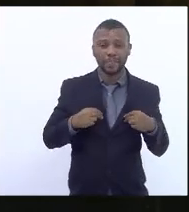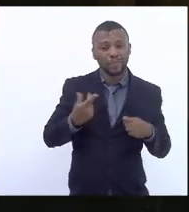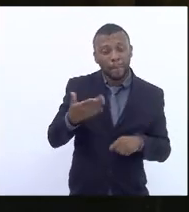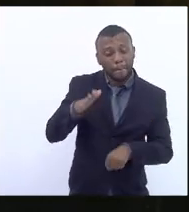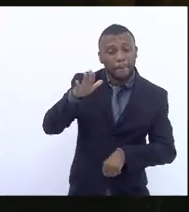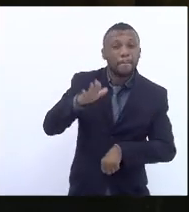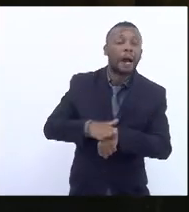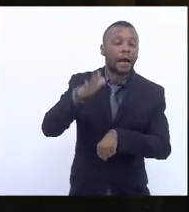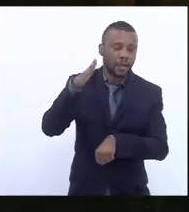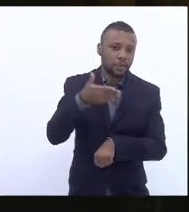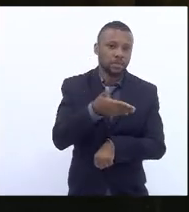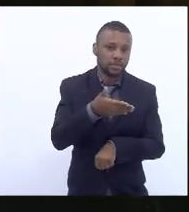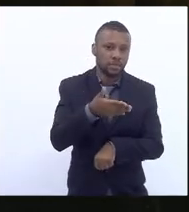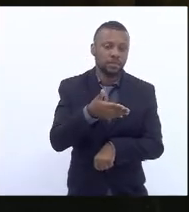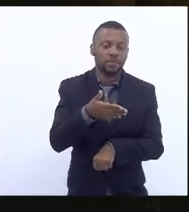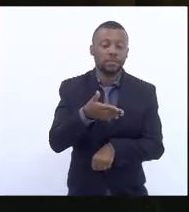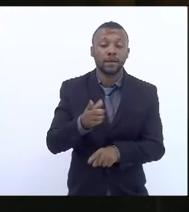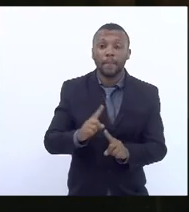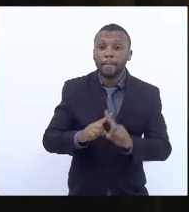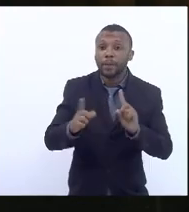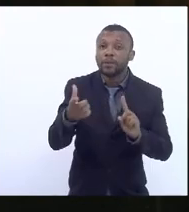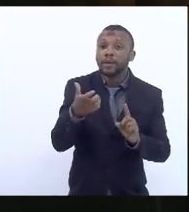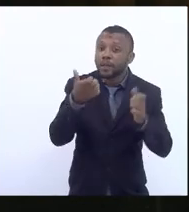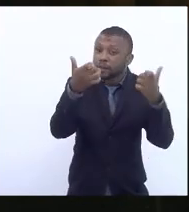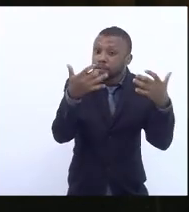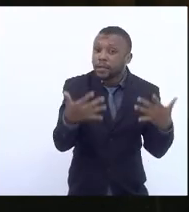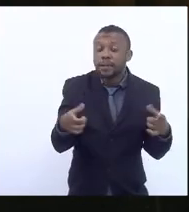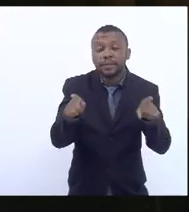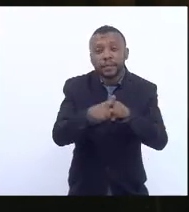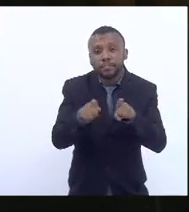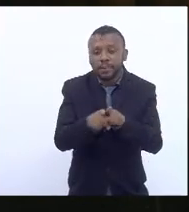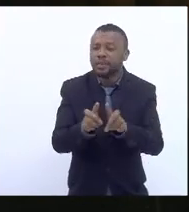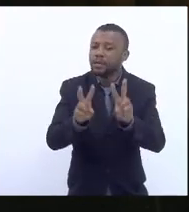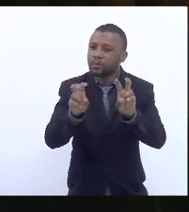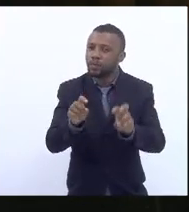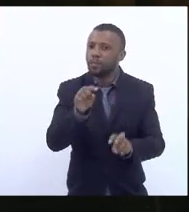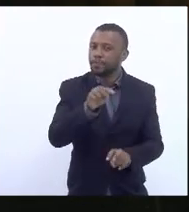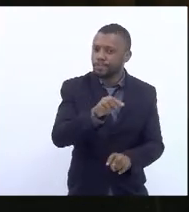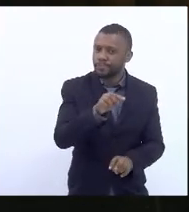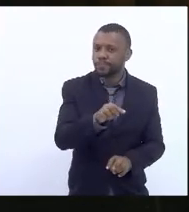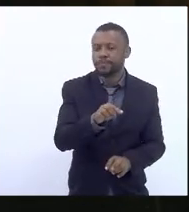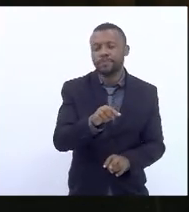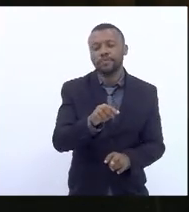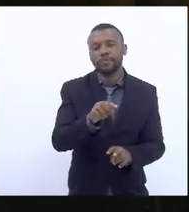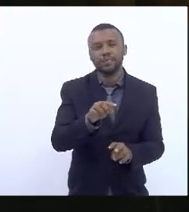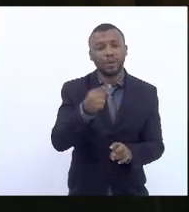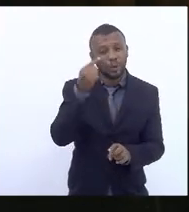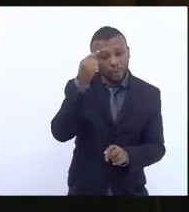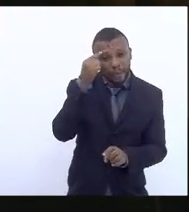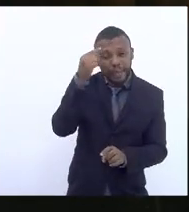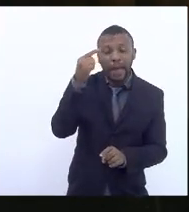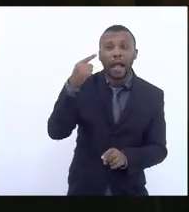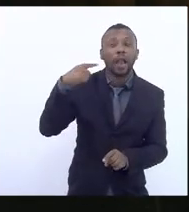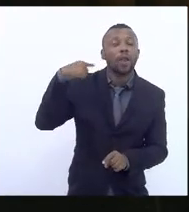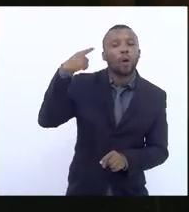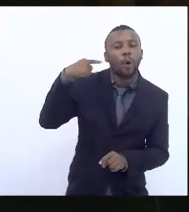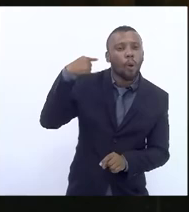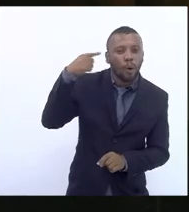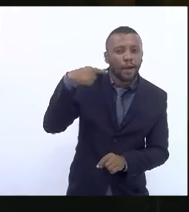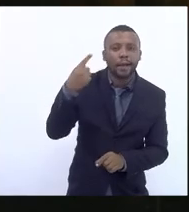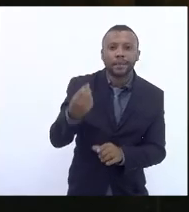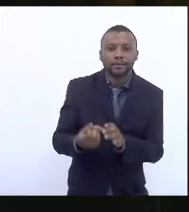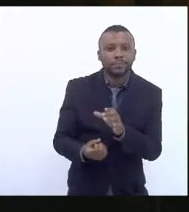isso. Mas o que eu quero falar também de Barra do Piraí é a respeito de uma ideia louca que surgiu naquela